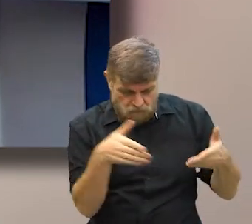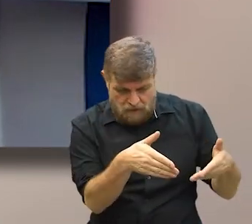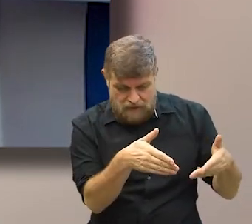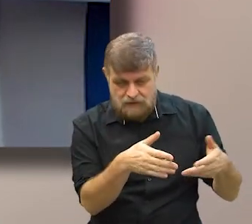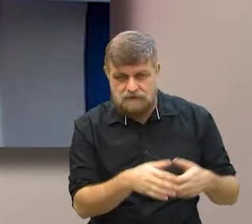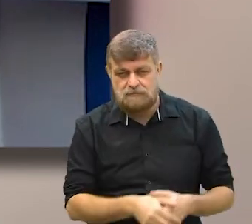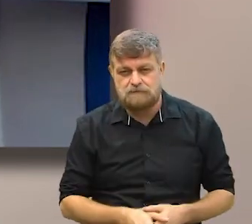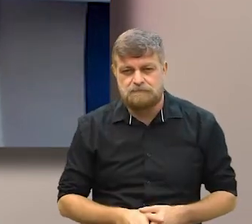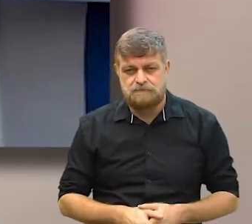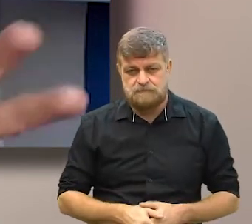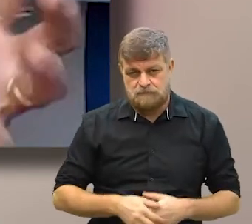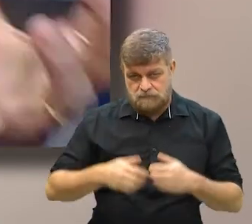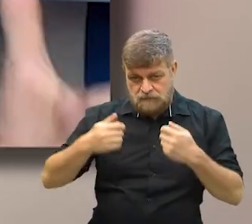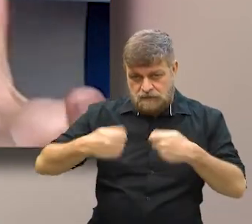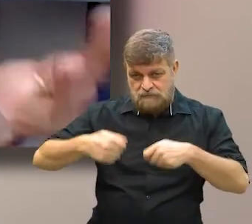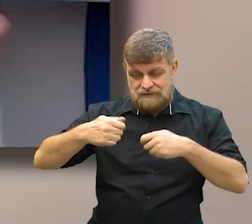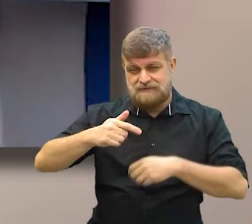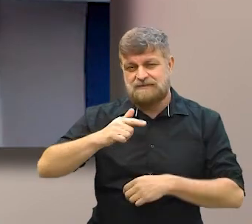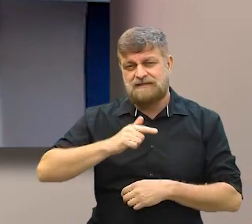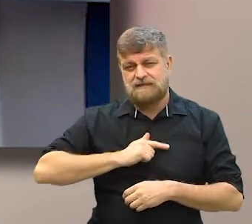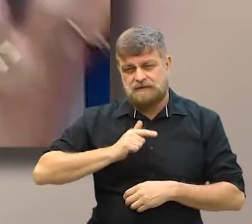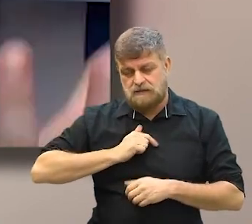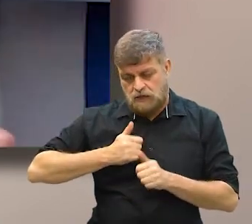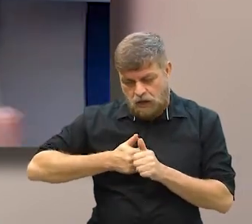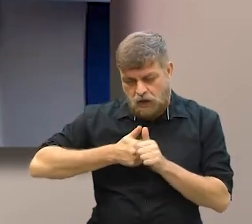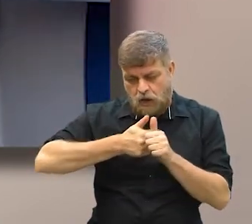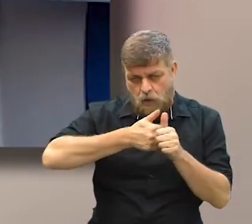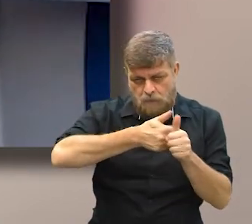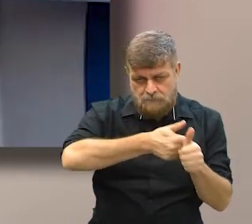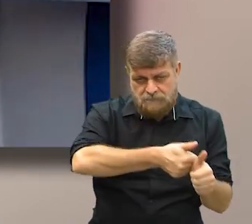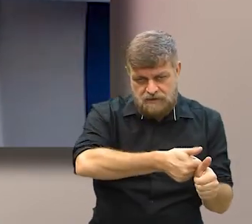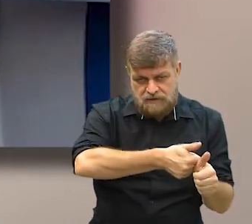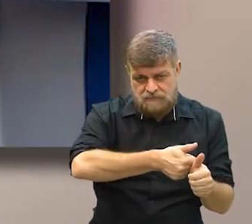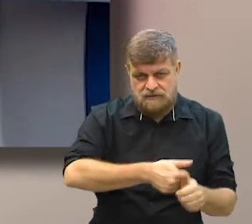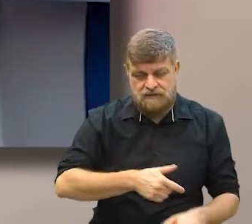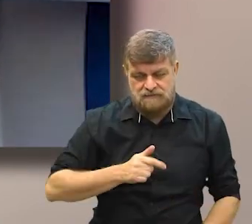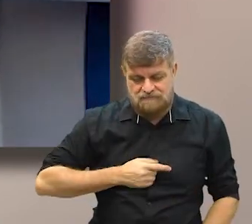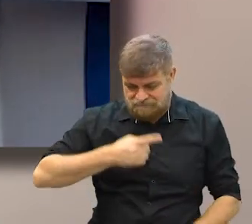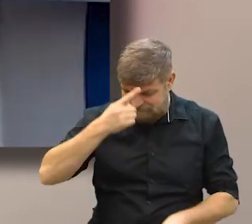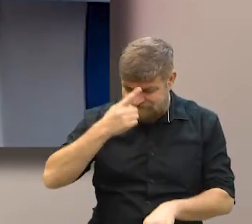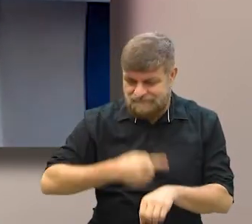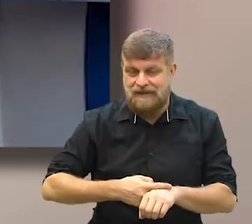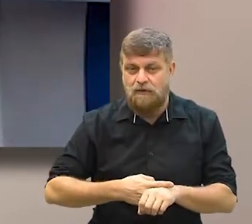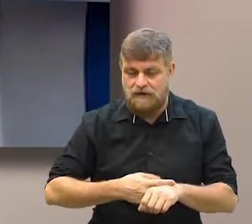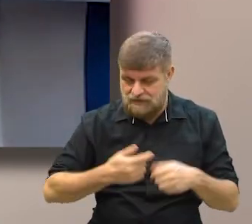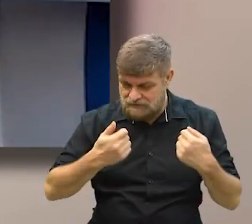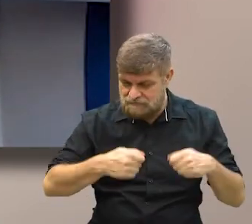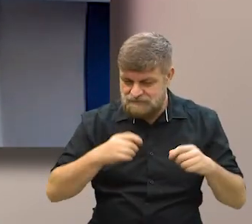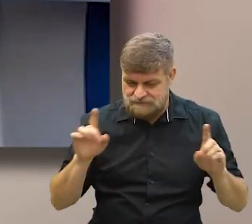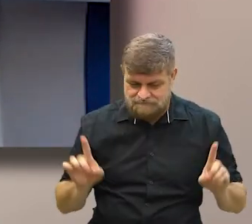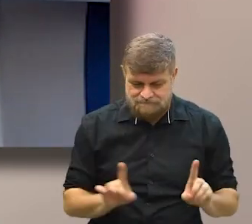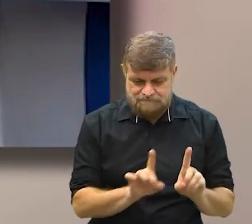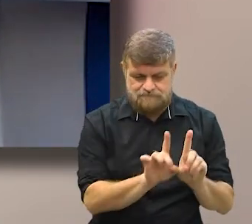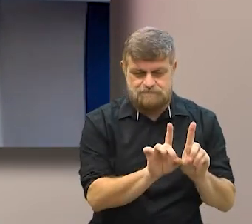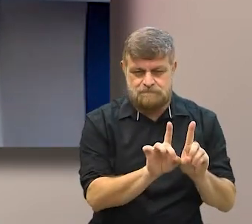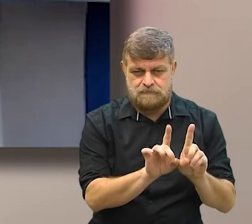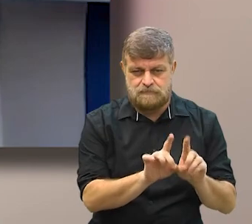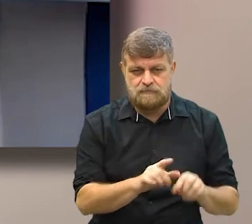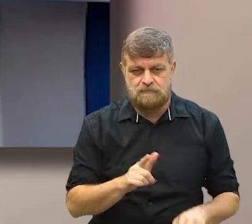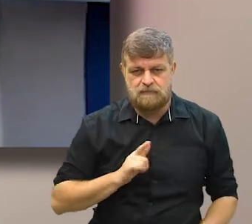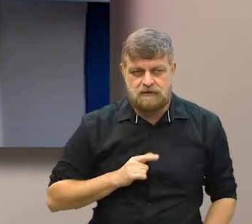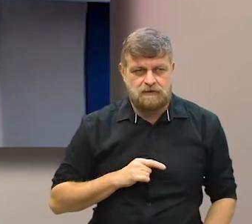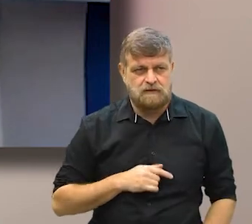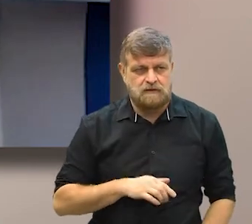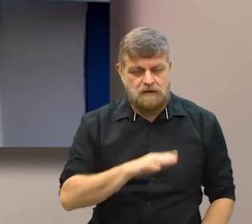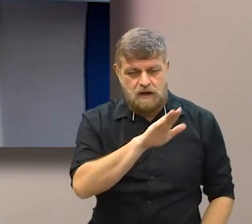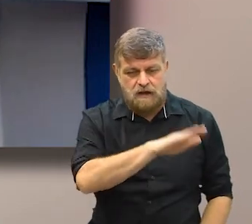dirigido. Precisa ter um acompanhamento de alguém necessariamente, mas com certeza são